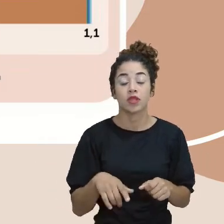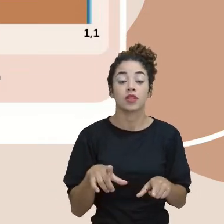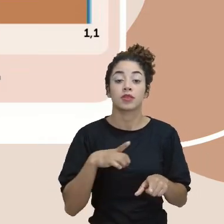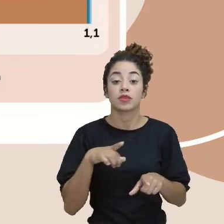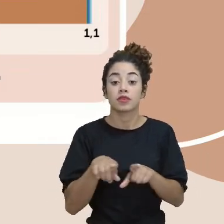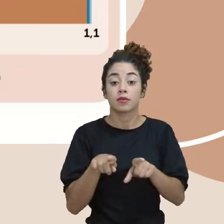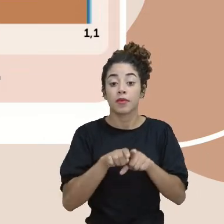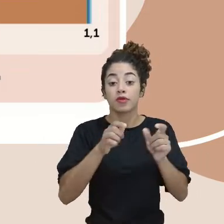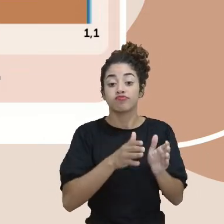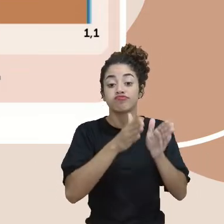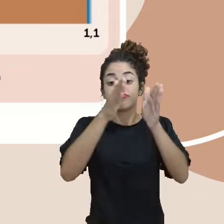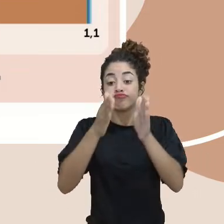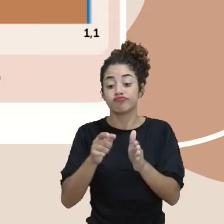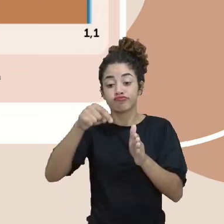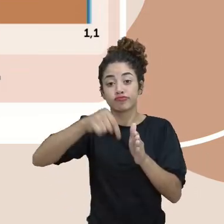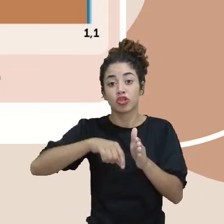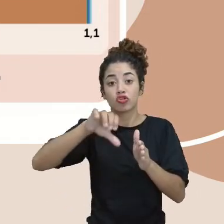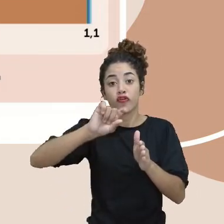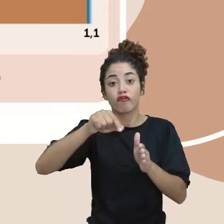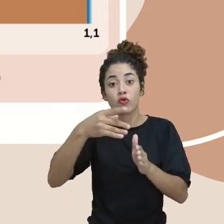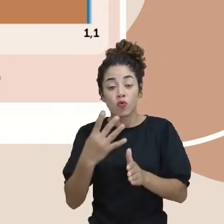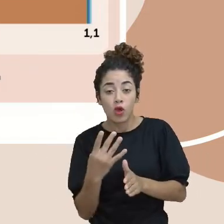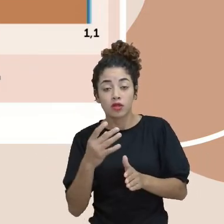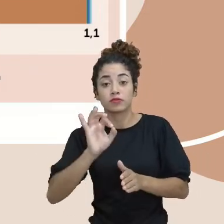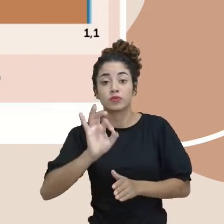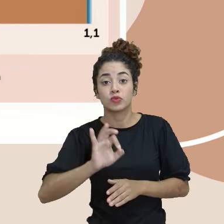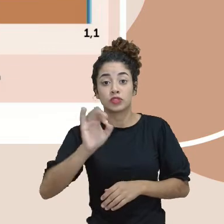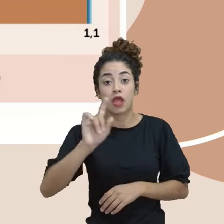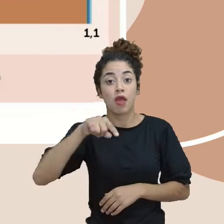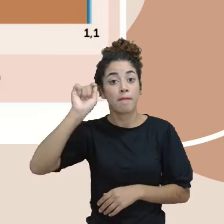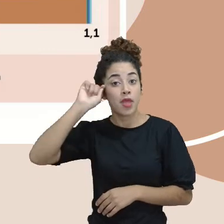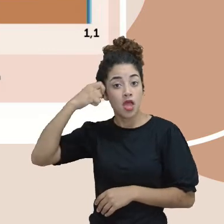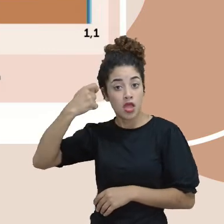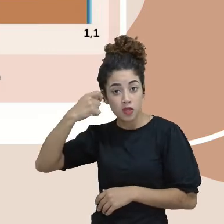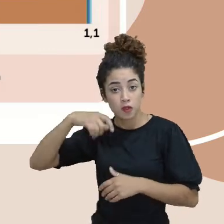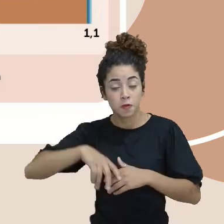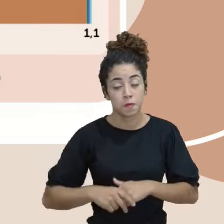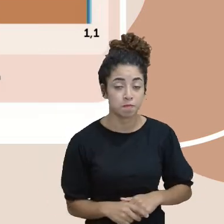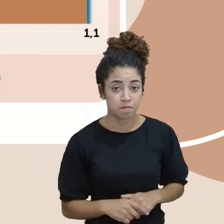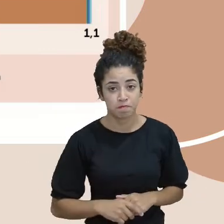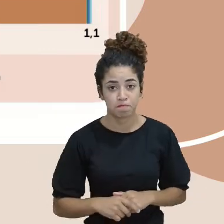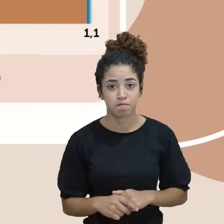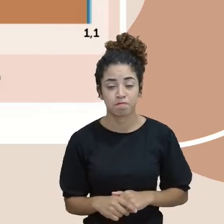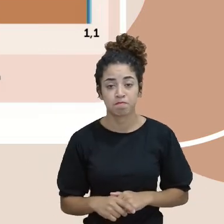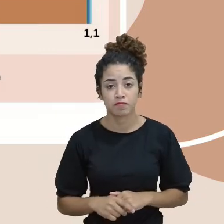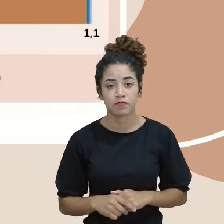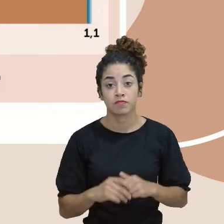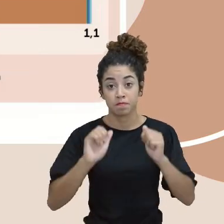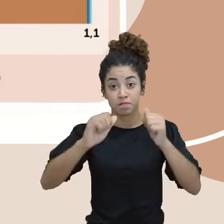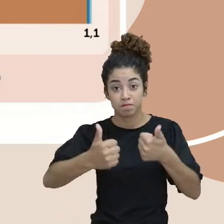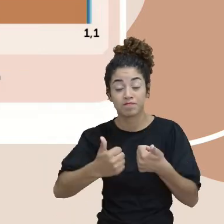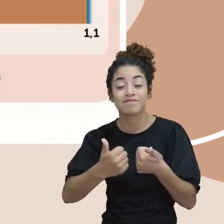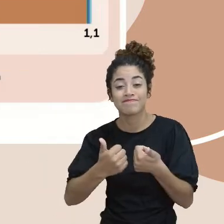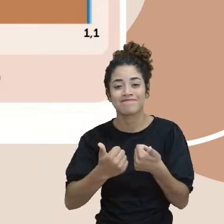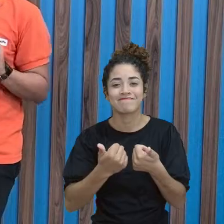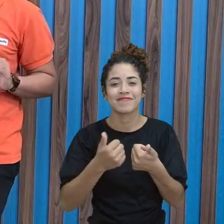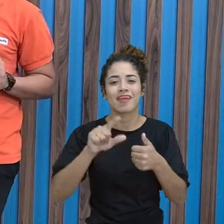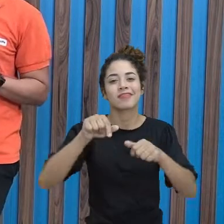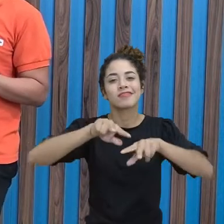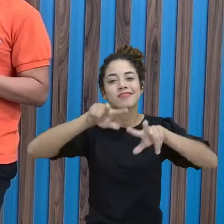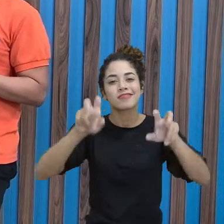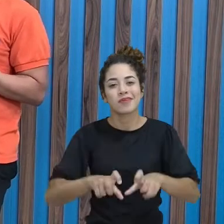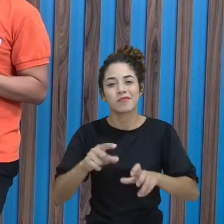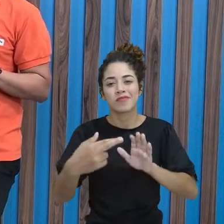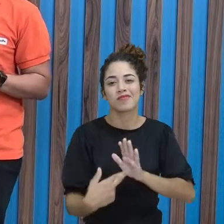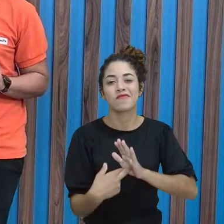9,4%, quase 10%, se declaram preta, né? Com características étnico-raciais pretas. Beleza? Então é sobre essa referência que